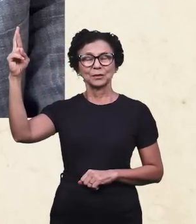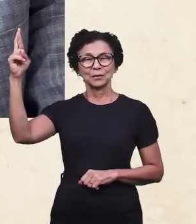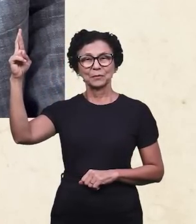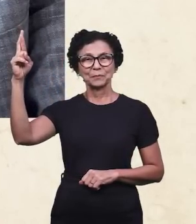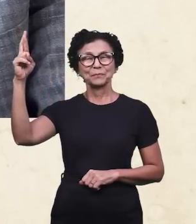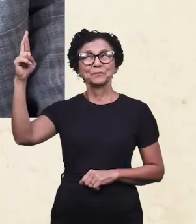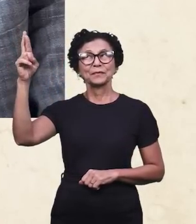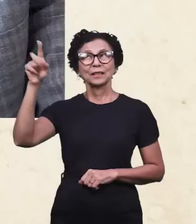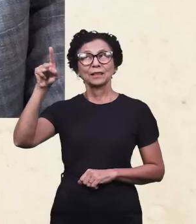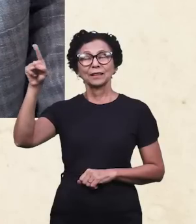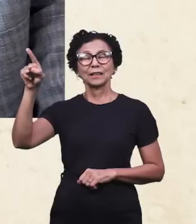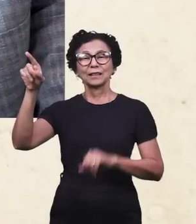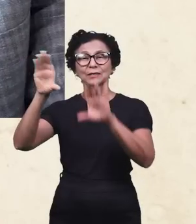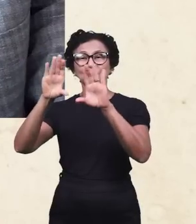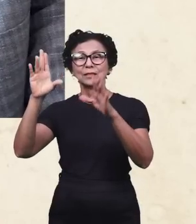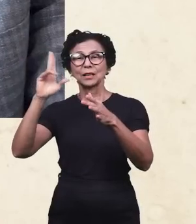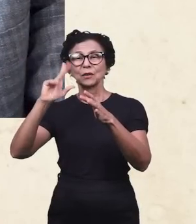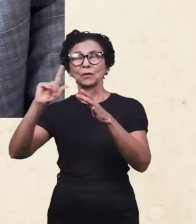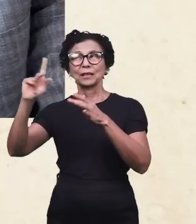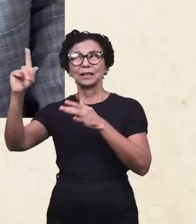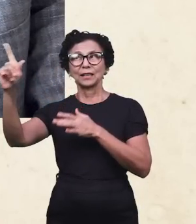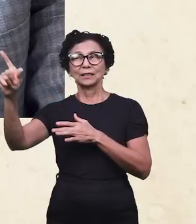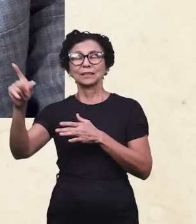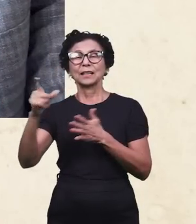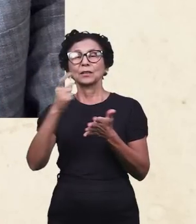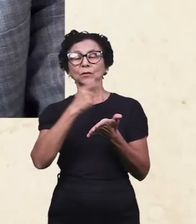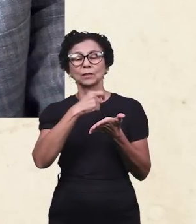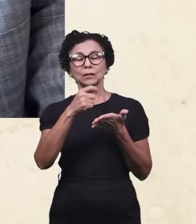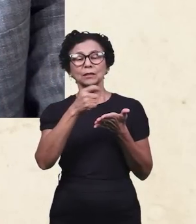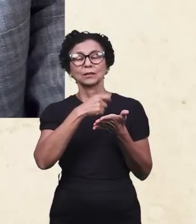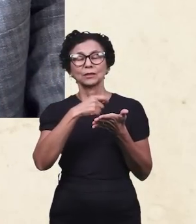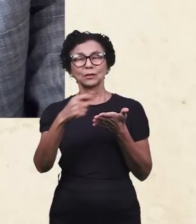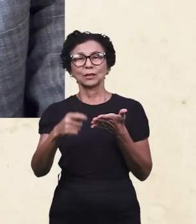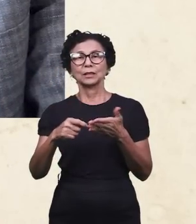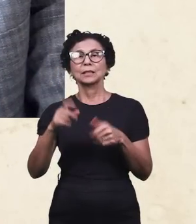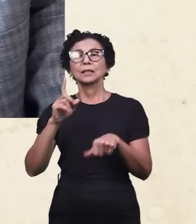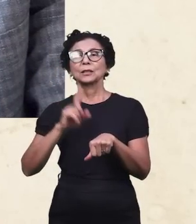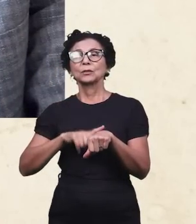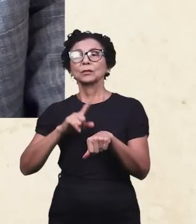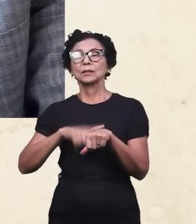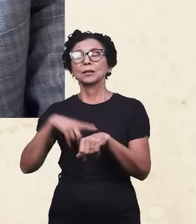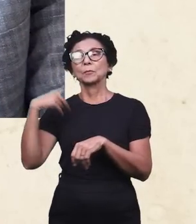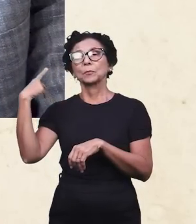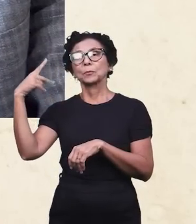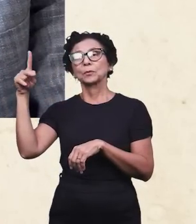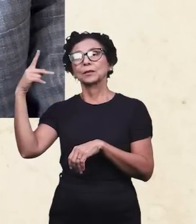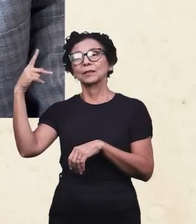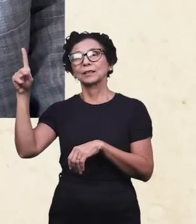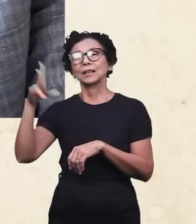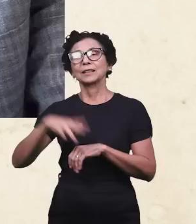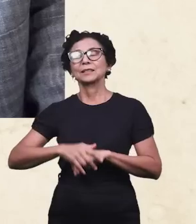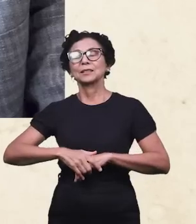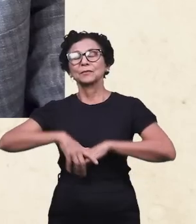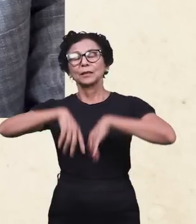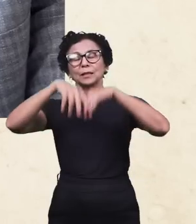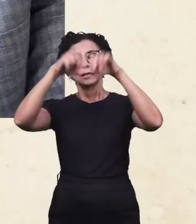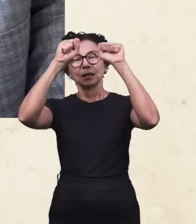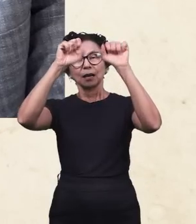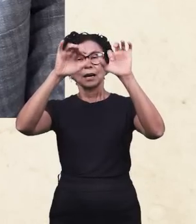na eternidade e Deus, no seu tempo, abre as janelas dos céus e derrama